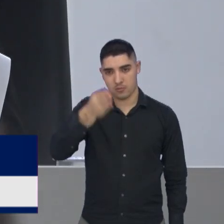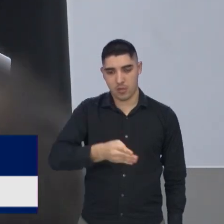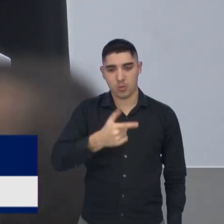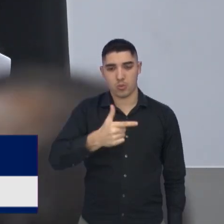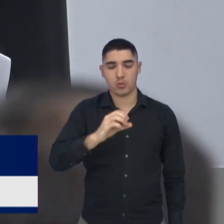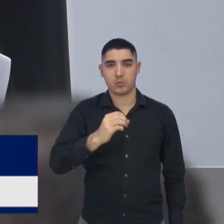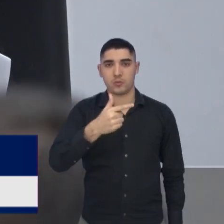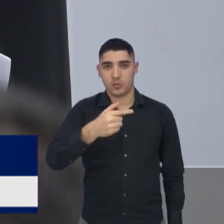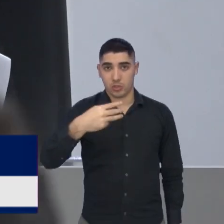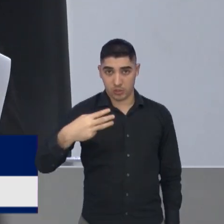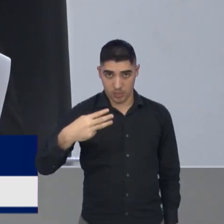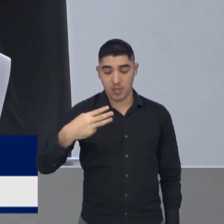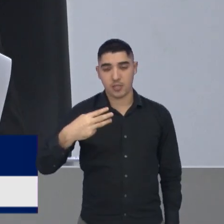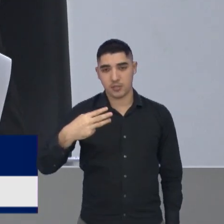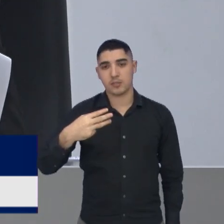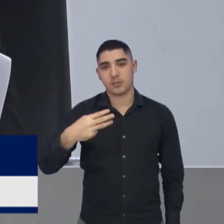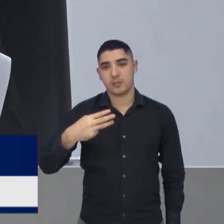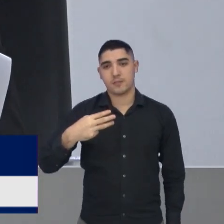8244/2023,